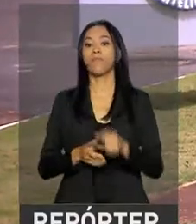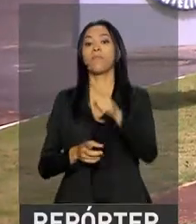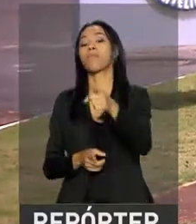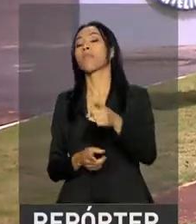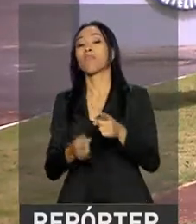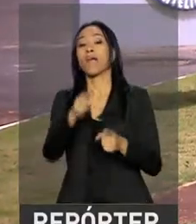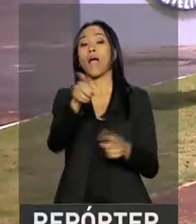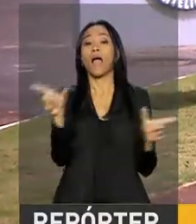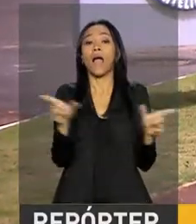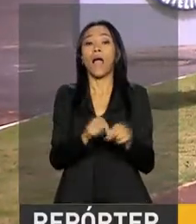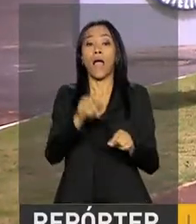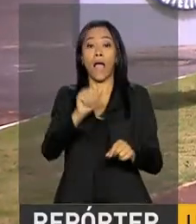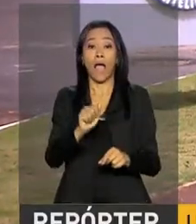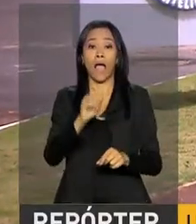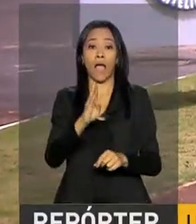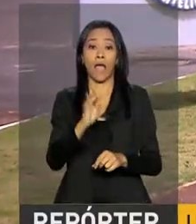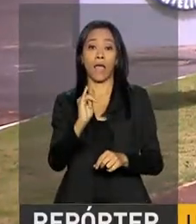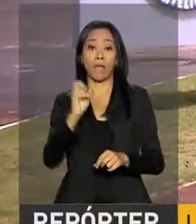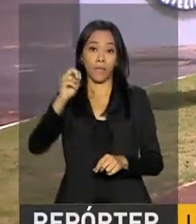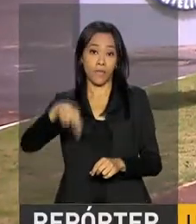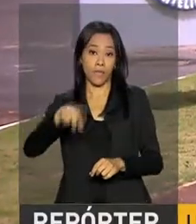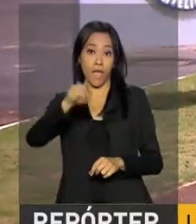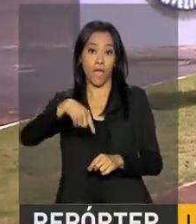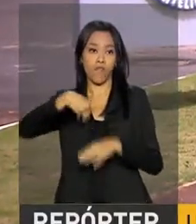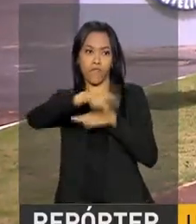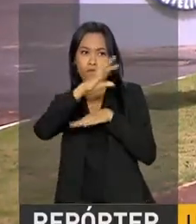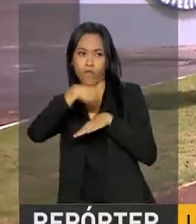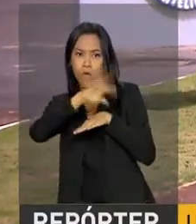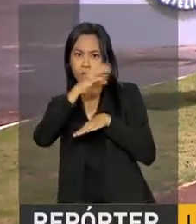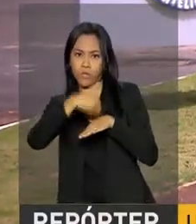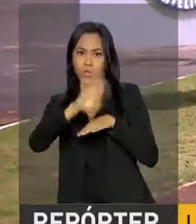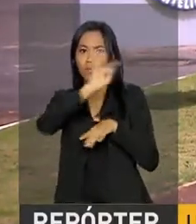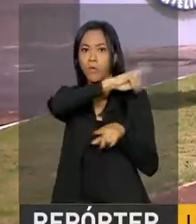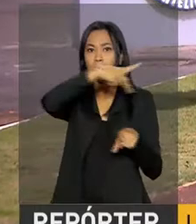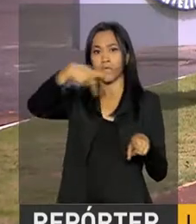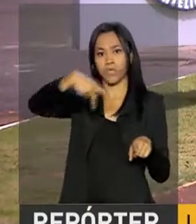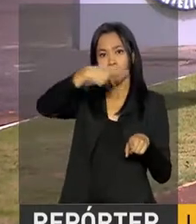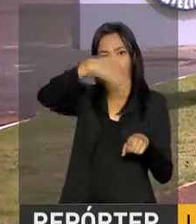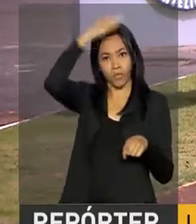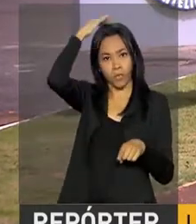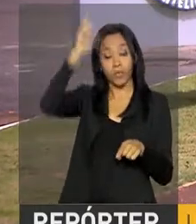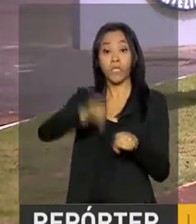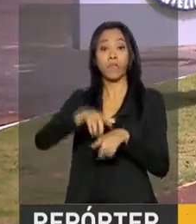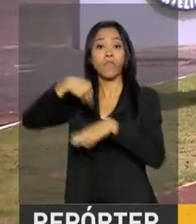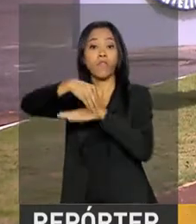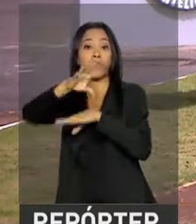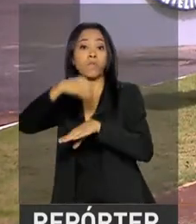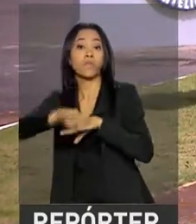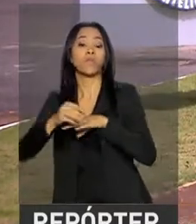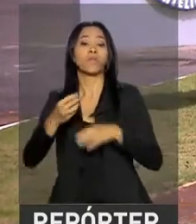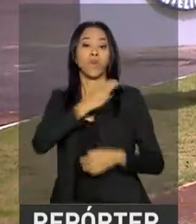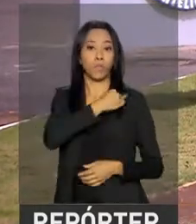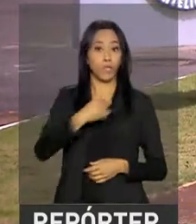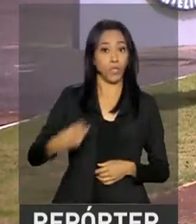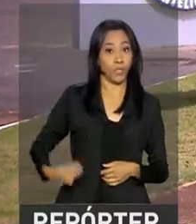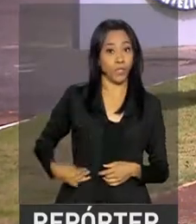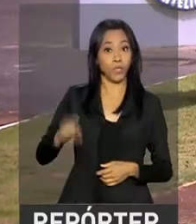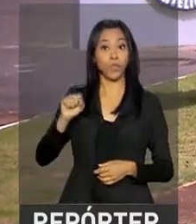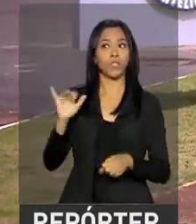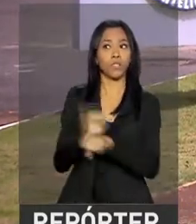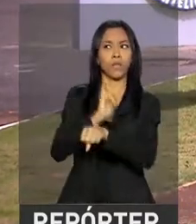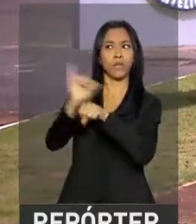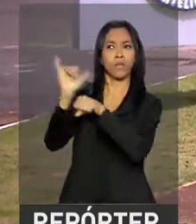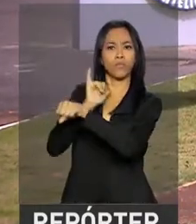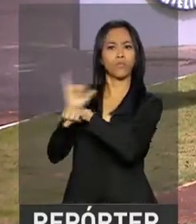inteligência é responsável por fornecer o presidente da república e os ministros de estado informações e análises estratégicas